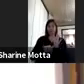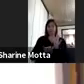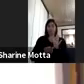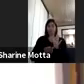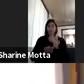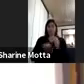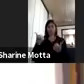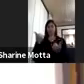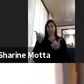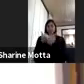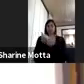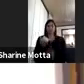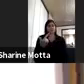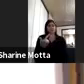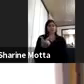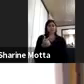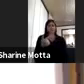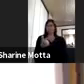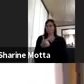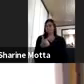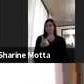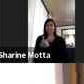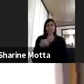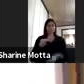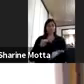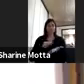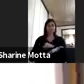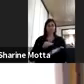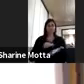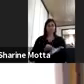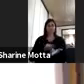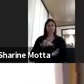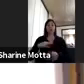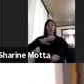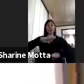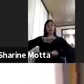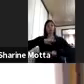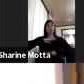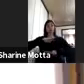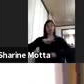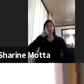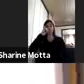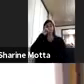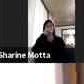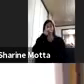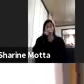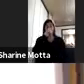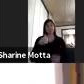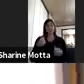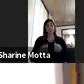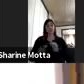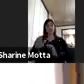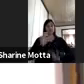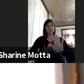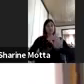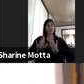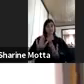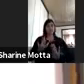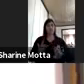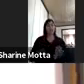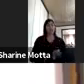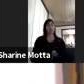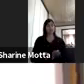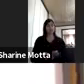de que essa situação é uma situação antijurídica, é uma situação que merece repúdio. Então,